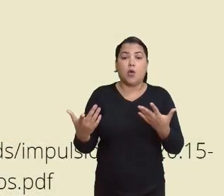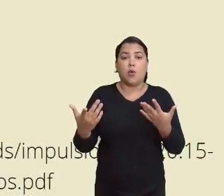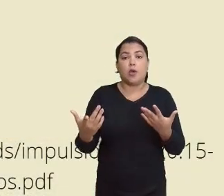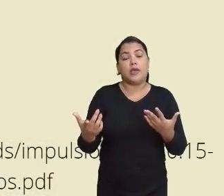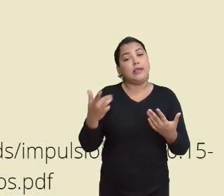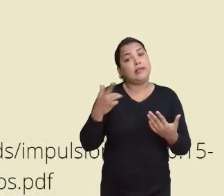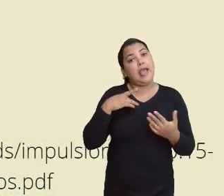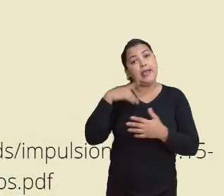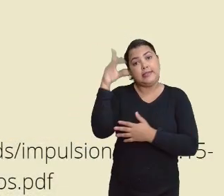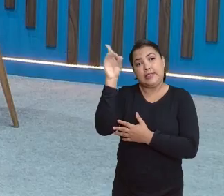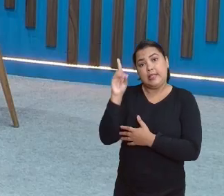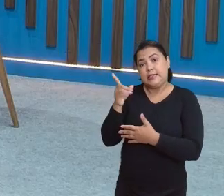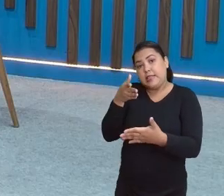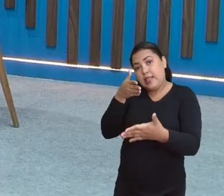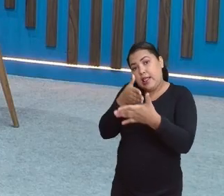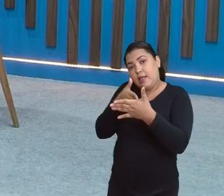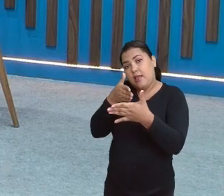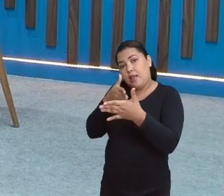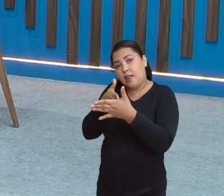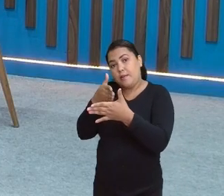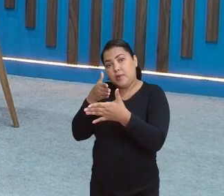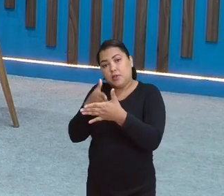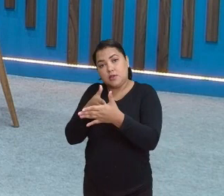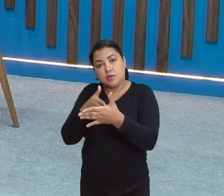e essa limitação,